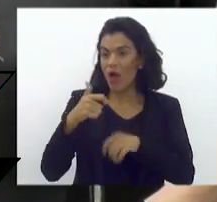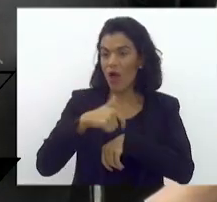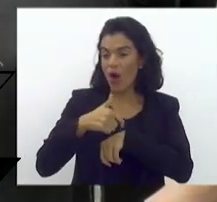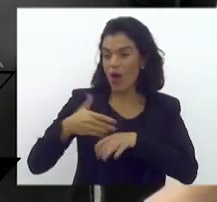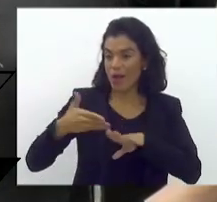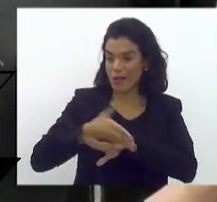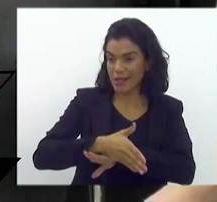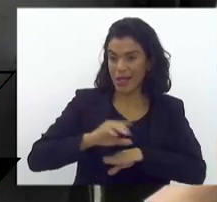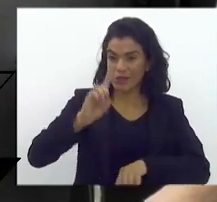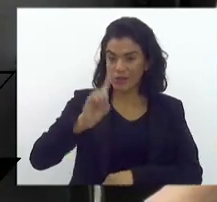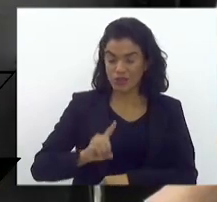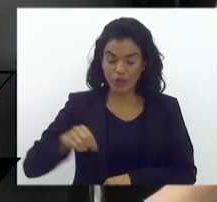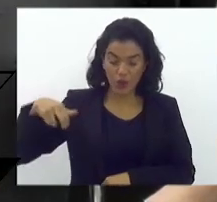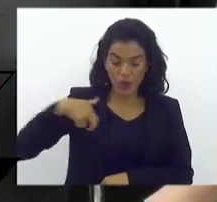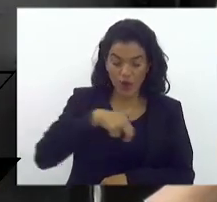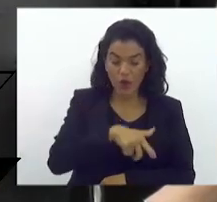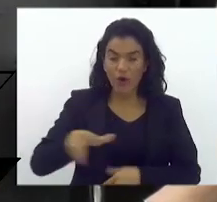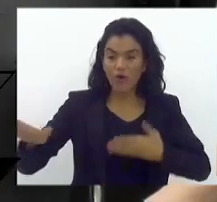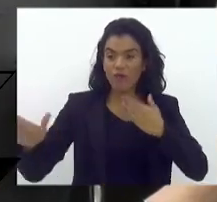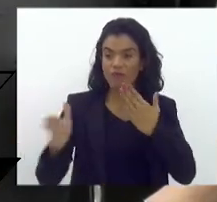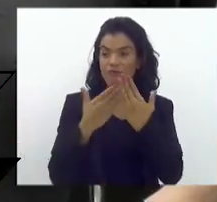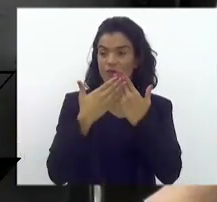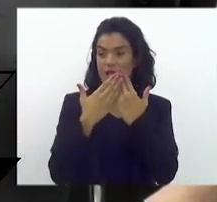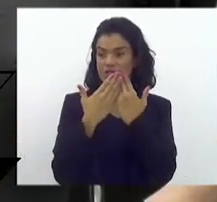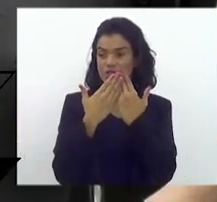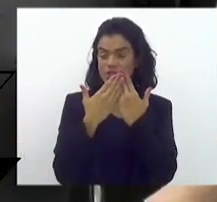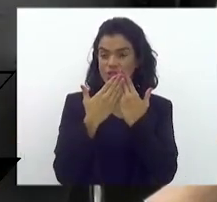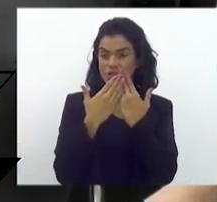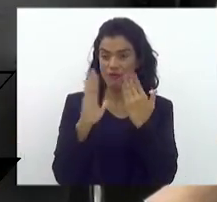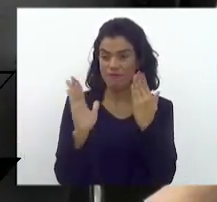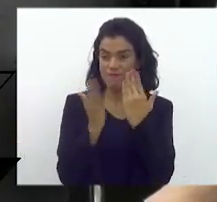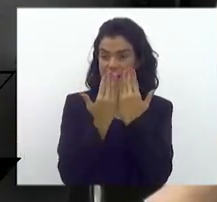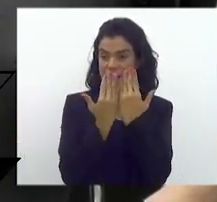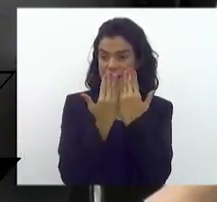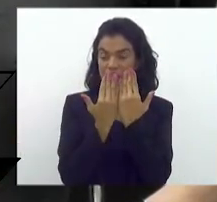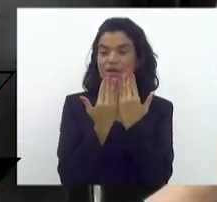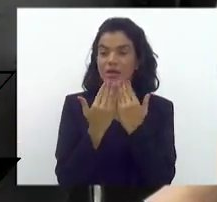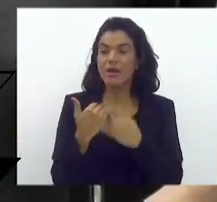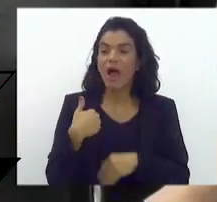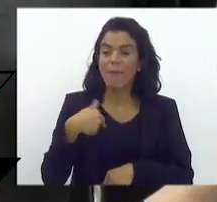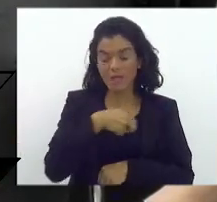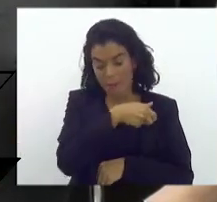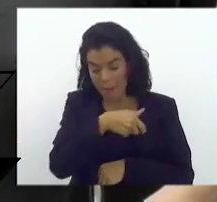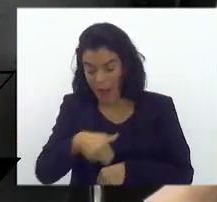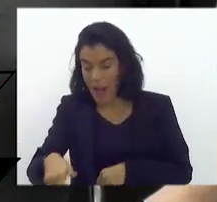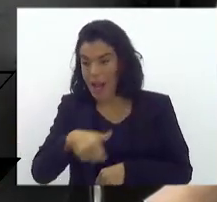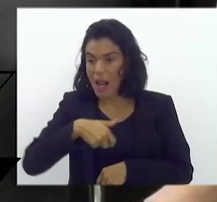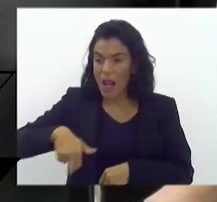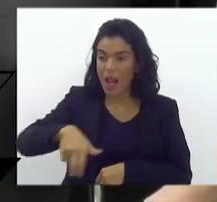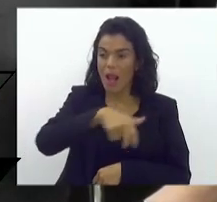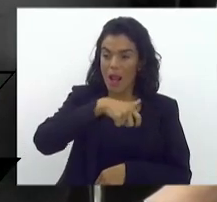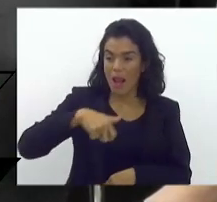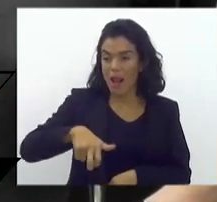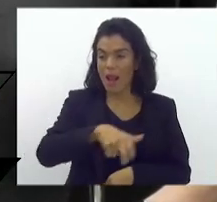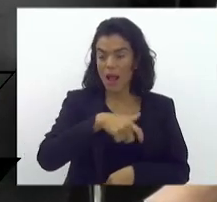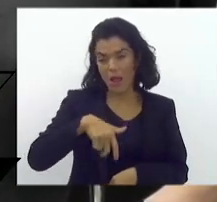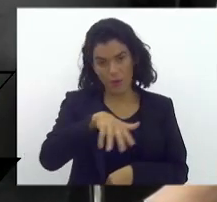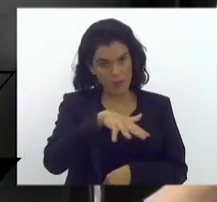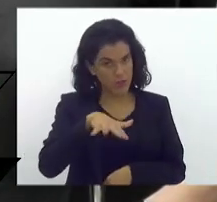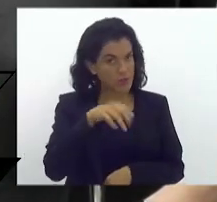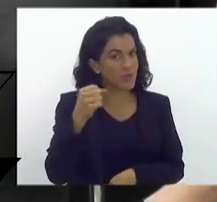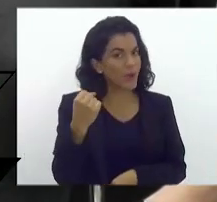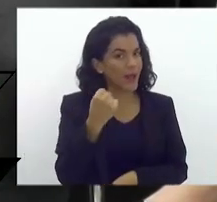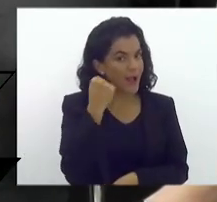o diretor desce, aí fecha, sobe e fica no interfone. Aí tem que descer vários andares de escada. Isso é uma situação muito